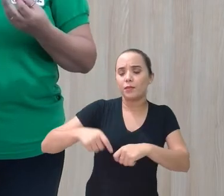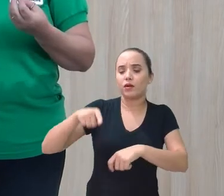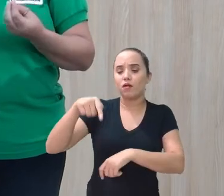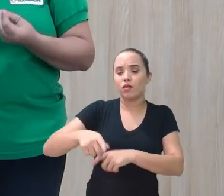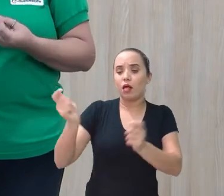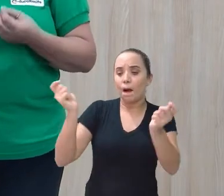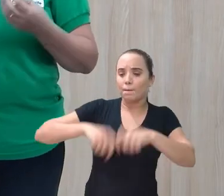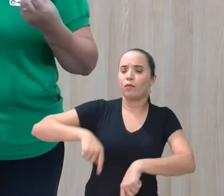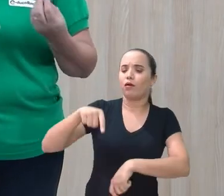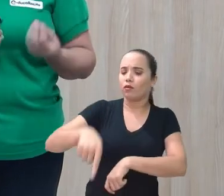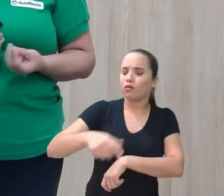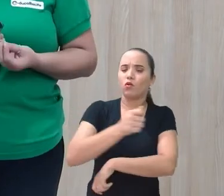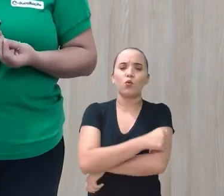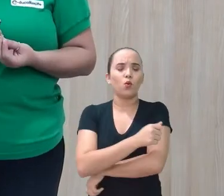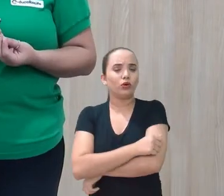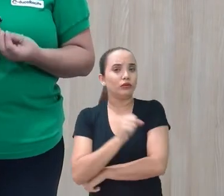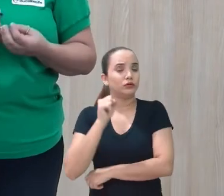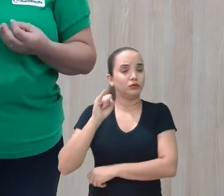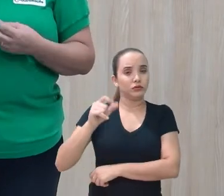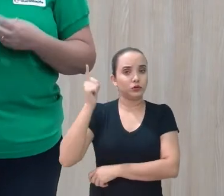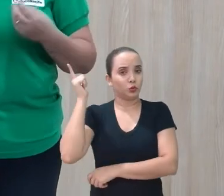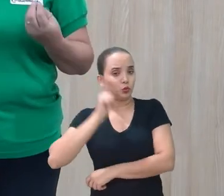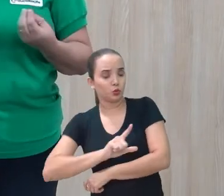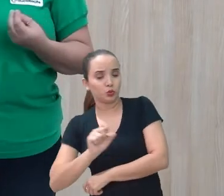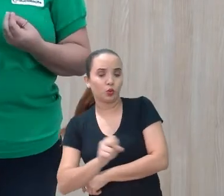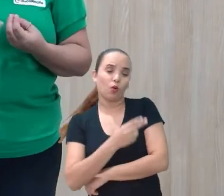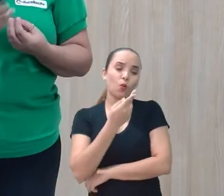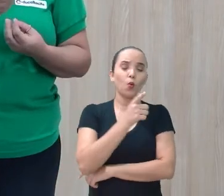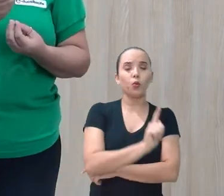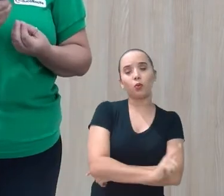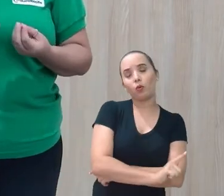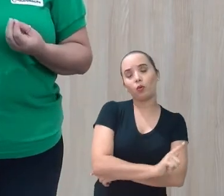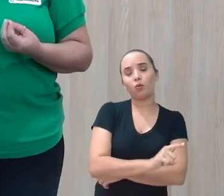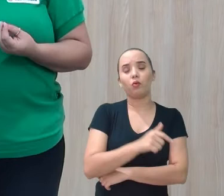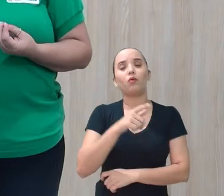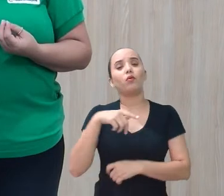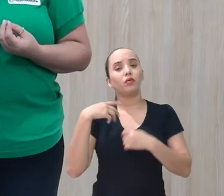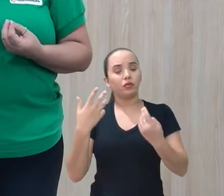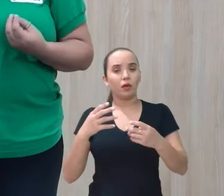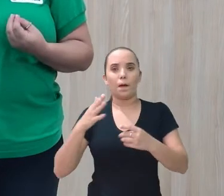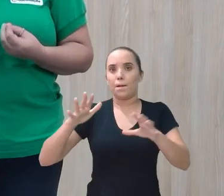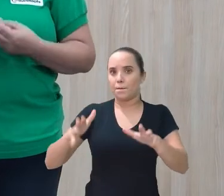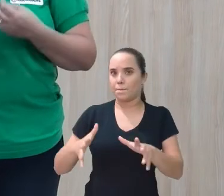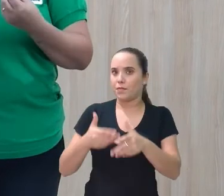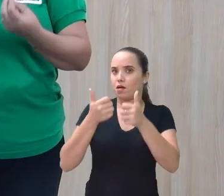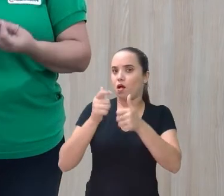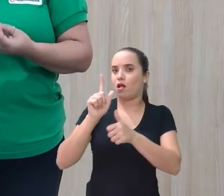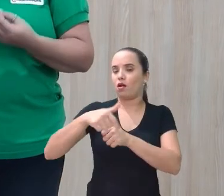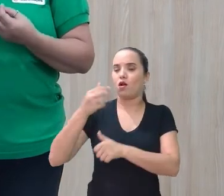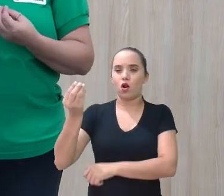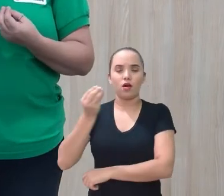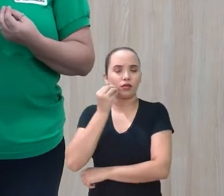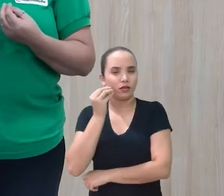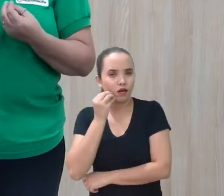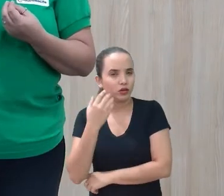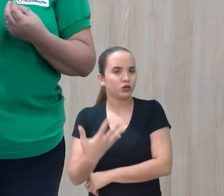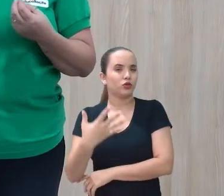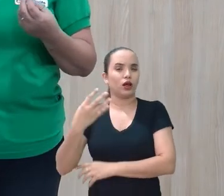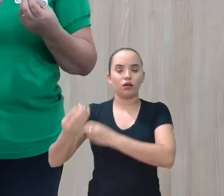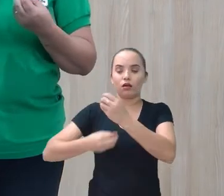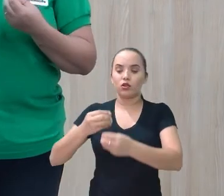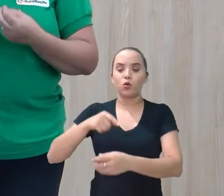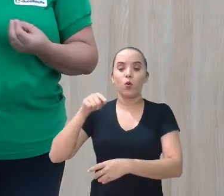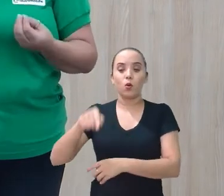consegue de uma maneira ou de outra, qual é a melhor maneira, fazer esses testes, qual será a melhor maneira que ele